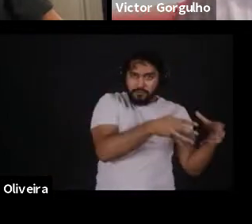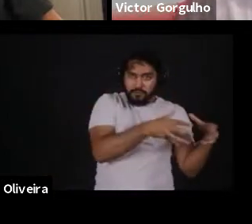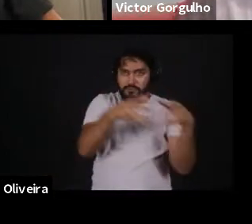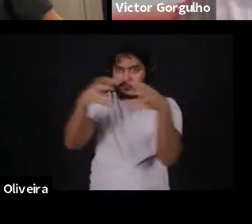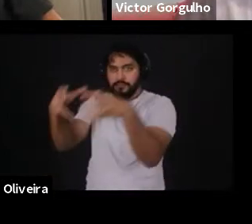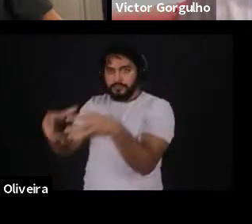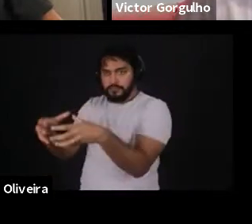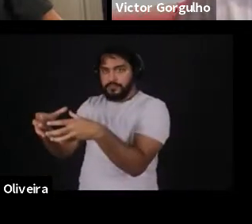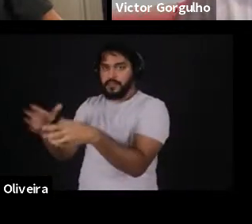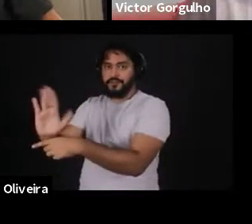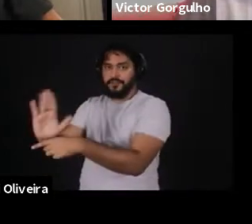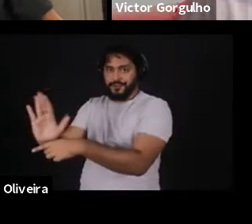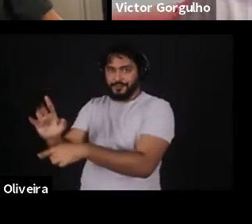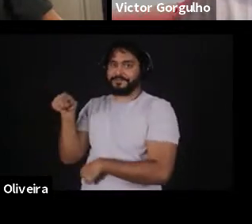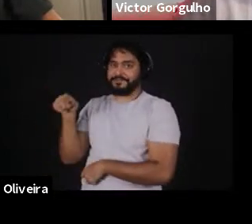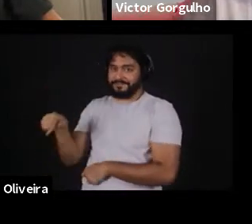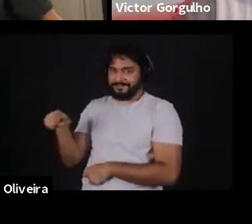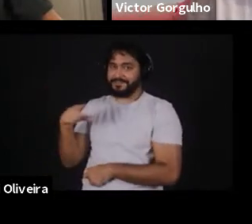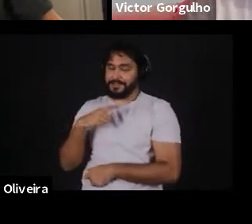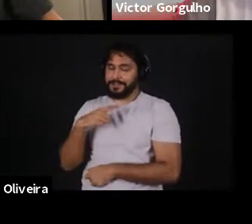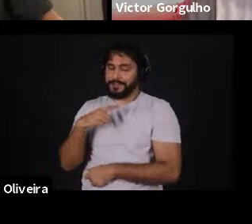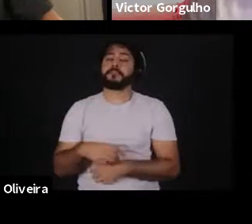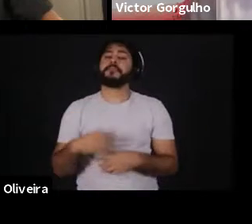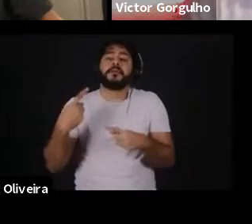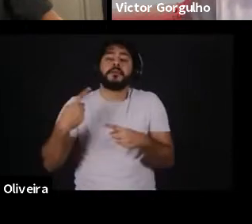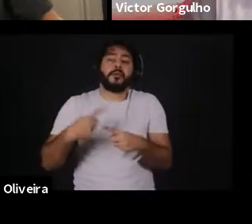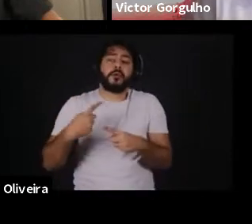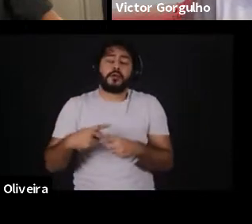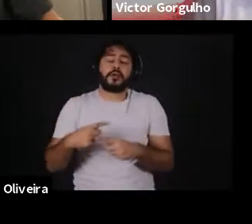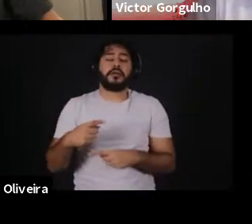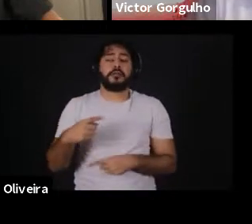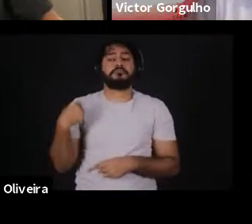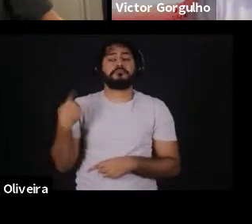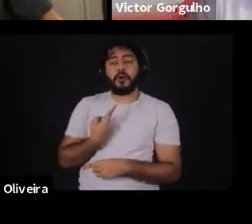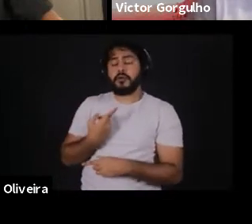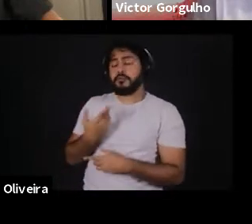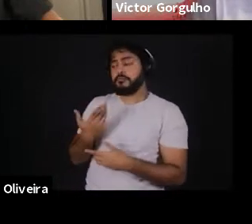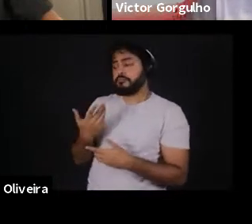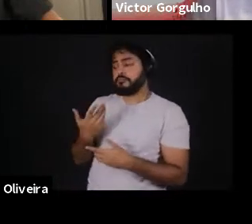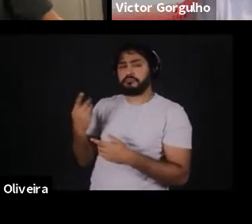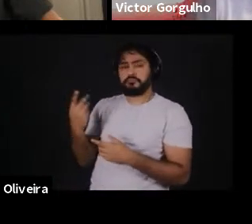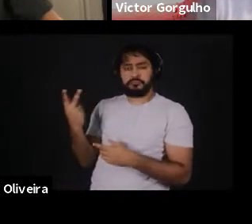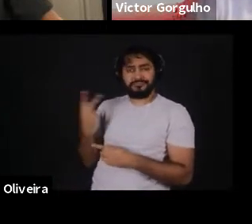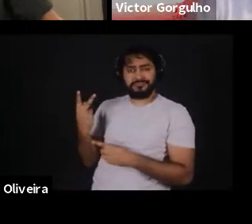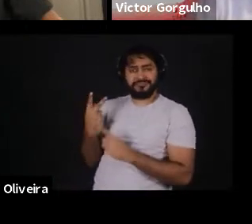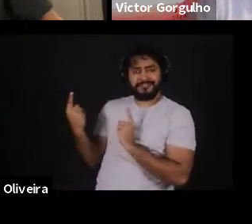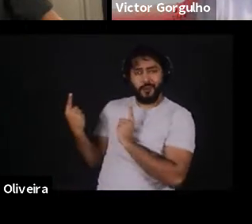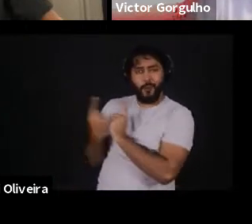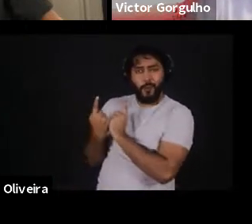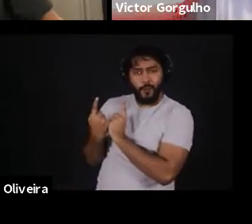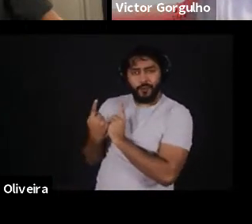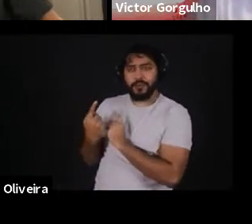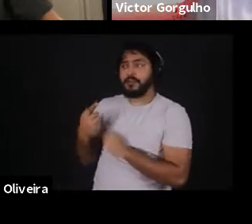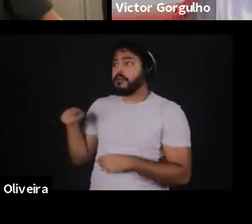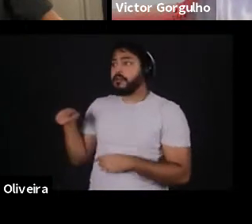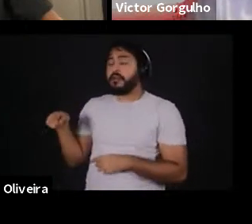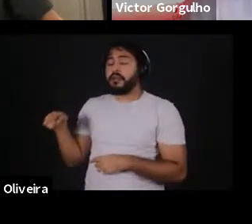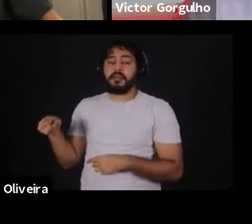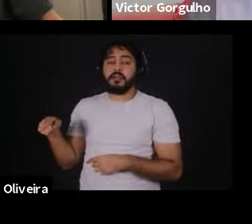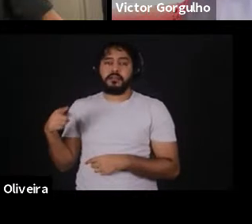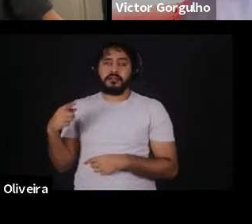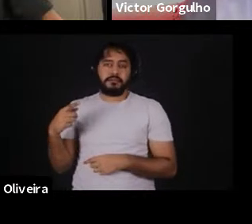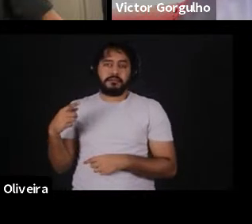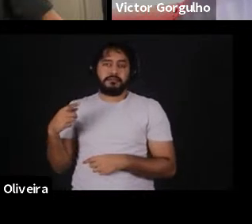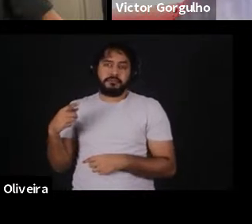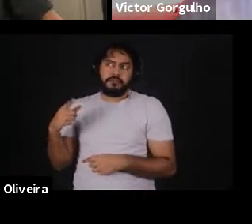E é isso, assim, porque quando a gente se encontra, para a gente era muito importante Aí, uma ideia de procedimentos, e ao mesmo tempo, na